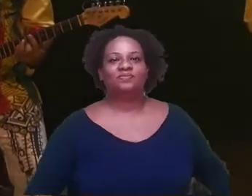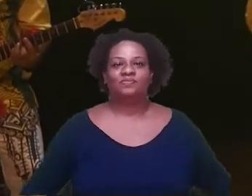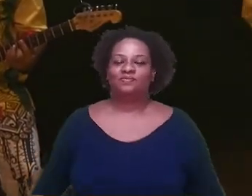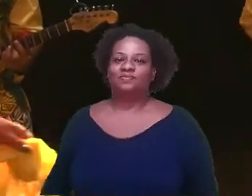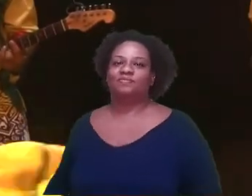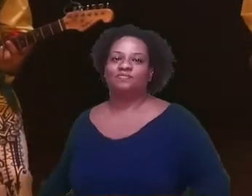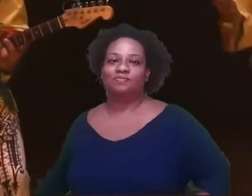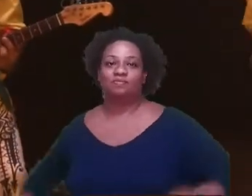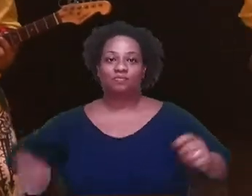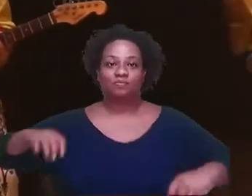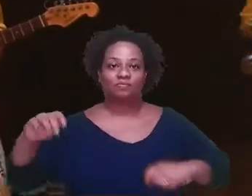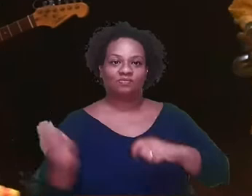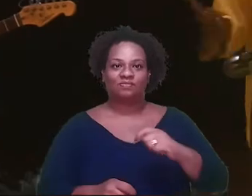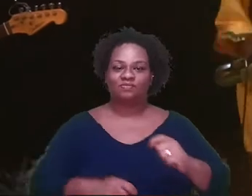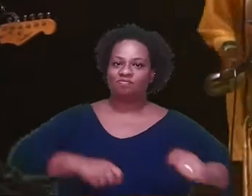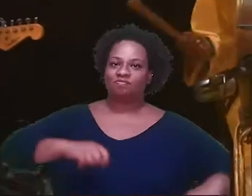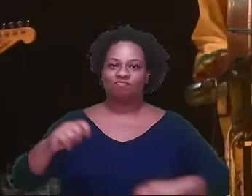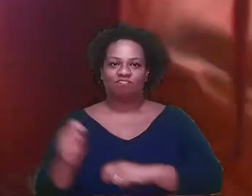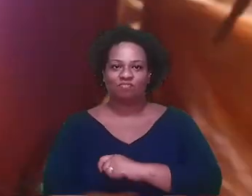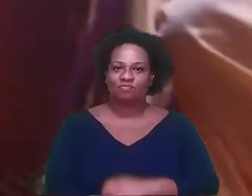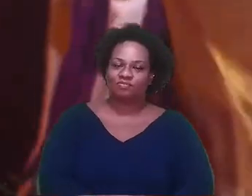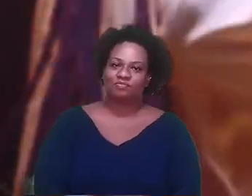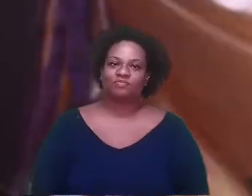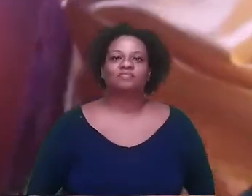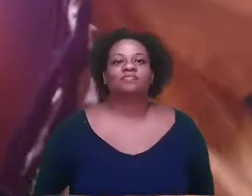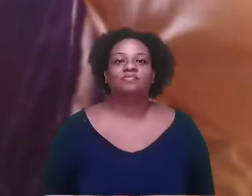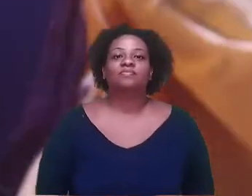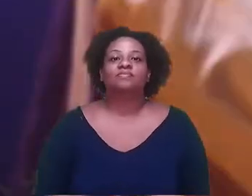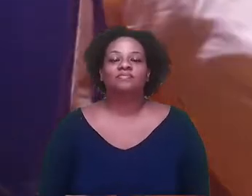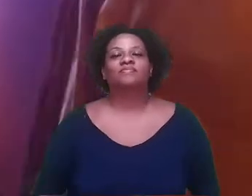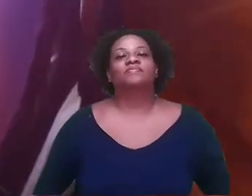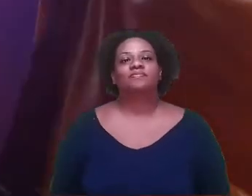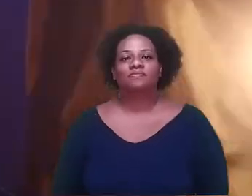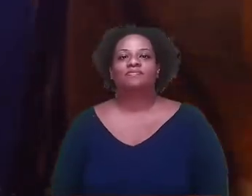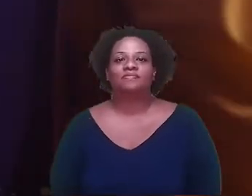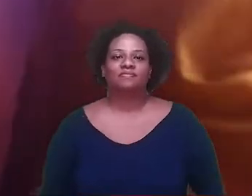Mestiquinho Gaitéis, é o mestre desse fogo.